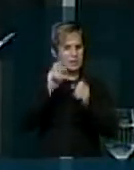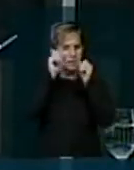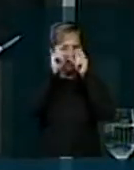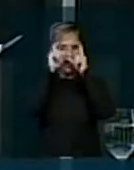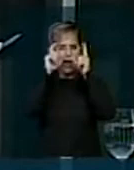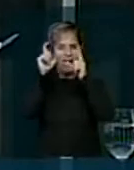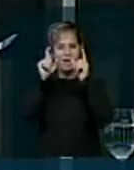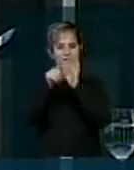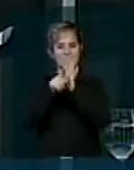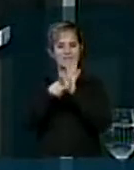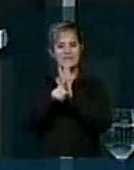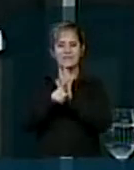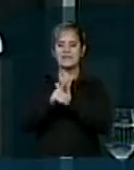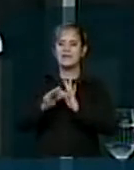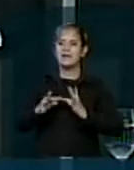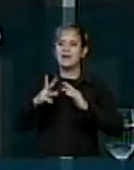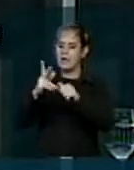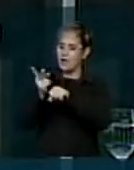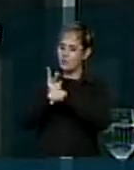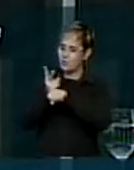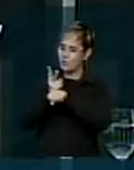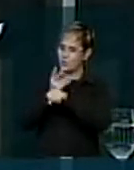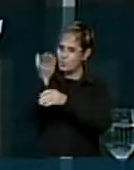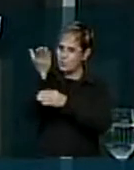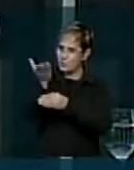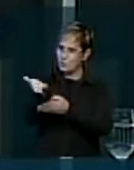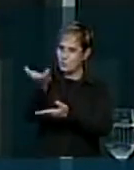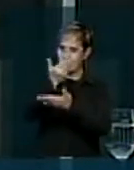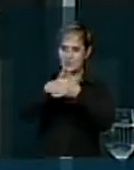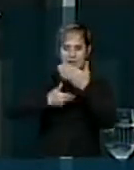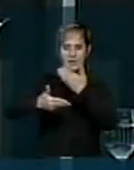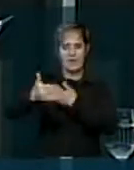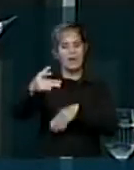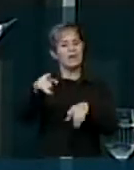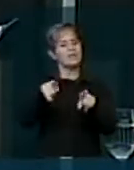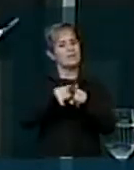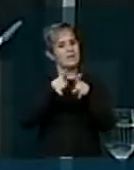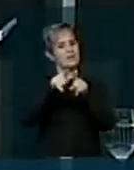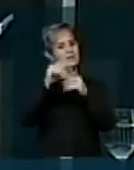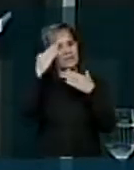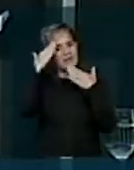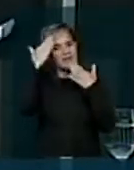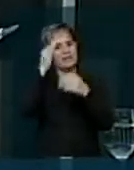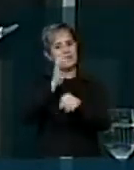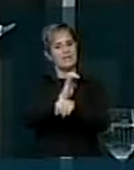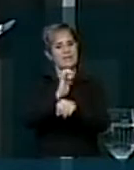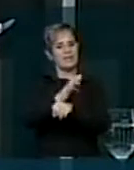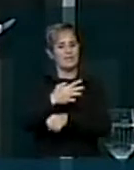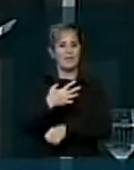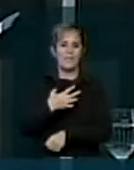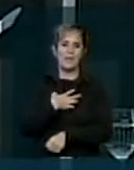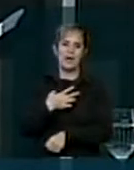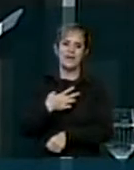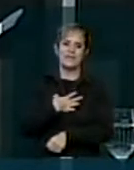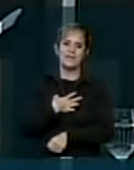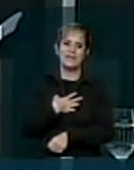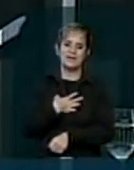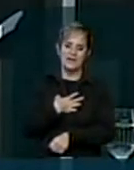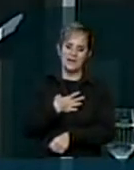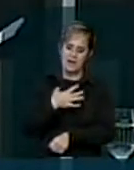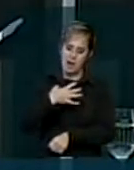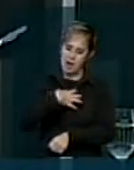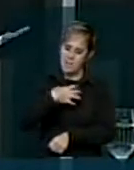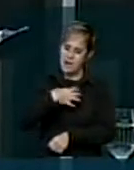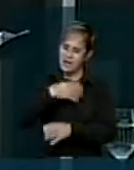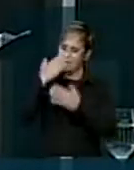atenta àqueles que lá procuram. E agradecer a Bahia de Todos os Santos.